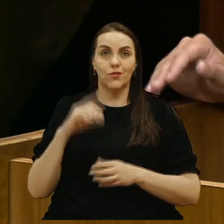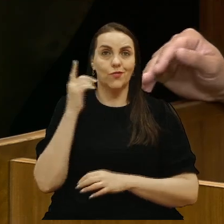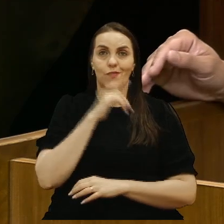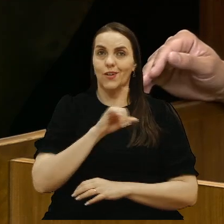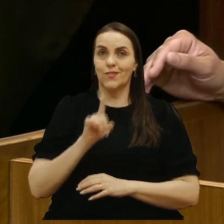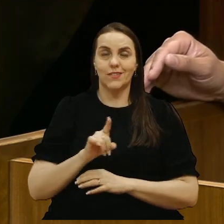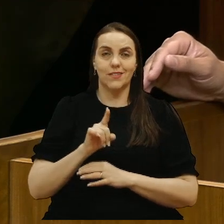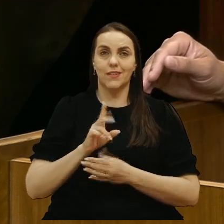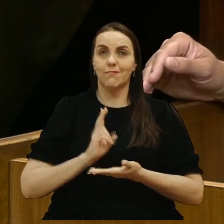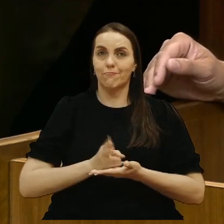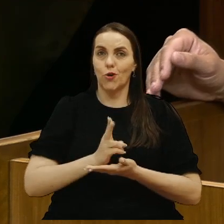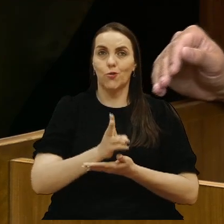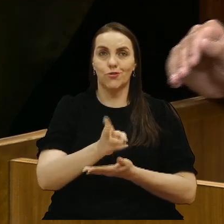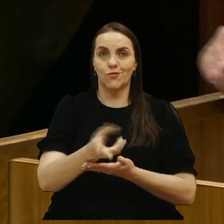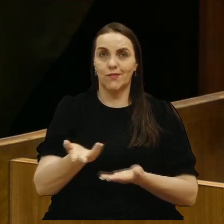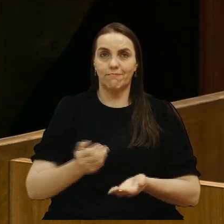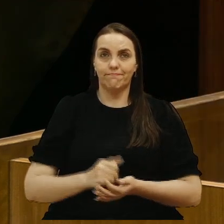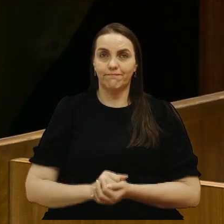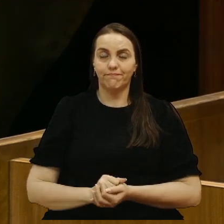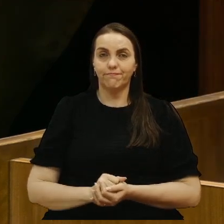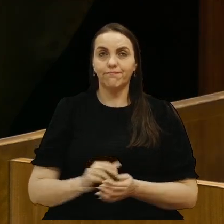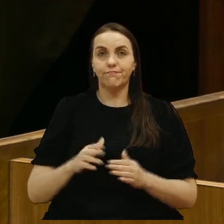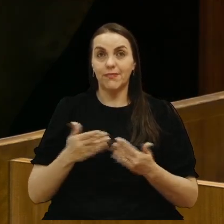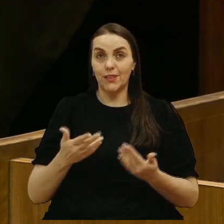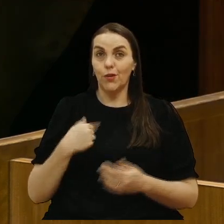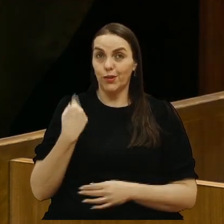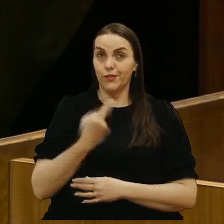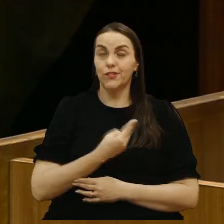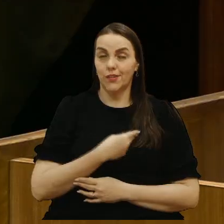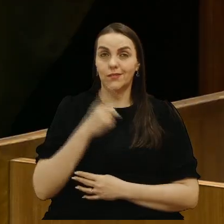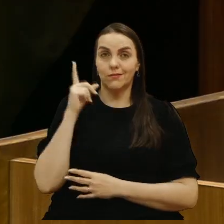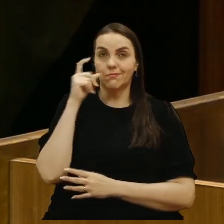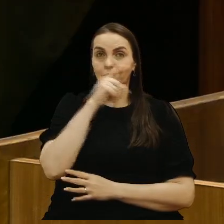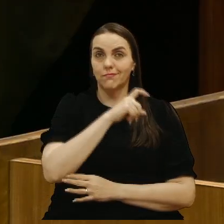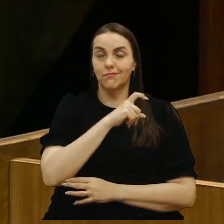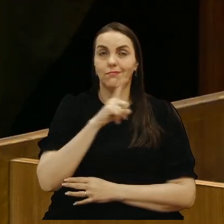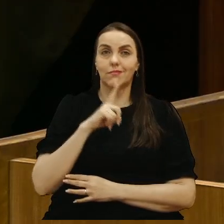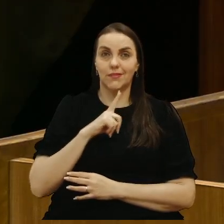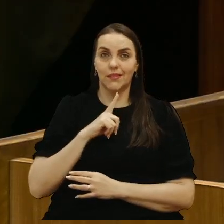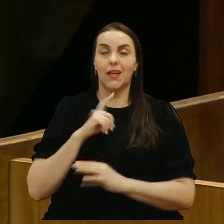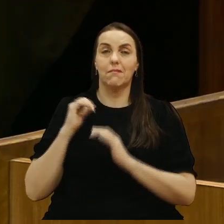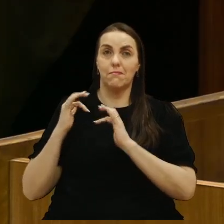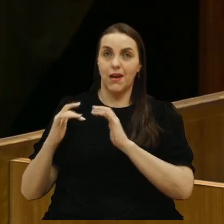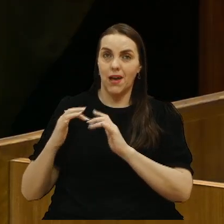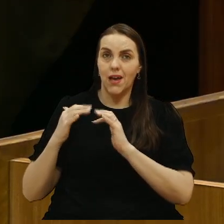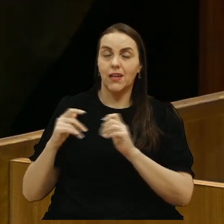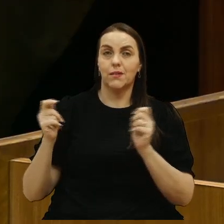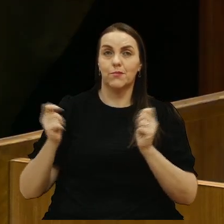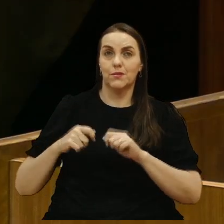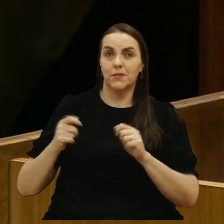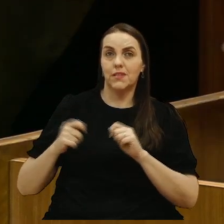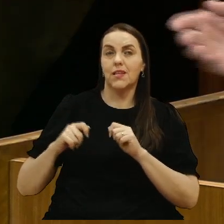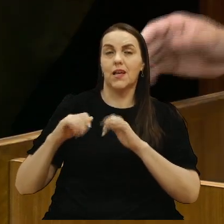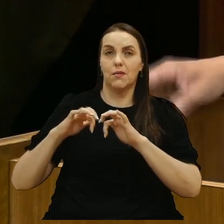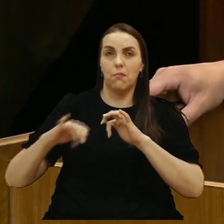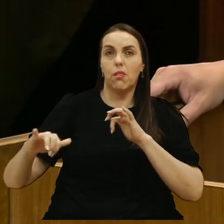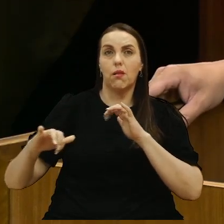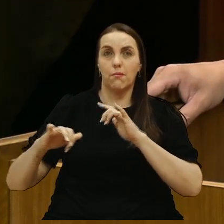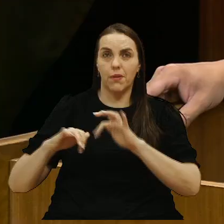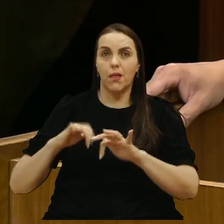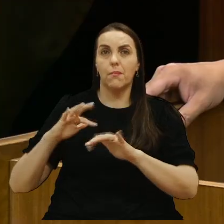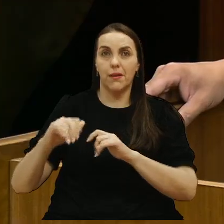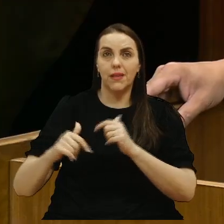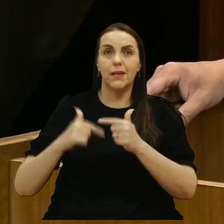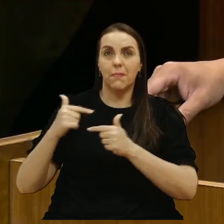se sustentar. E se para a gente está difícil isso, tendo maquinários lá que possibilitam fazer esse